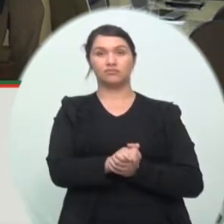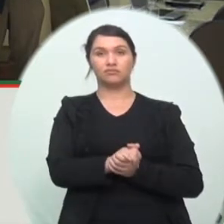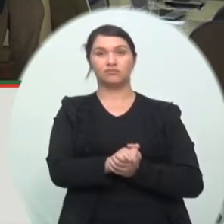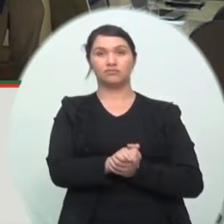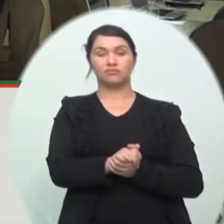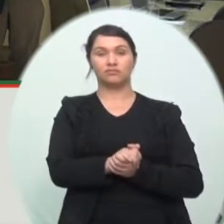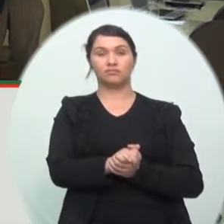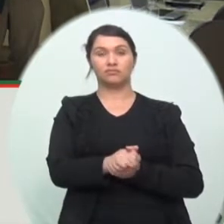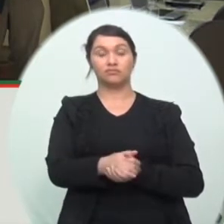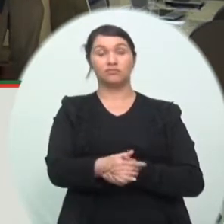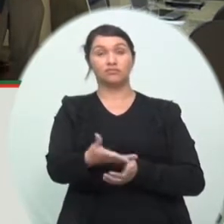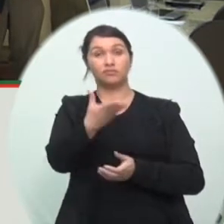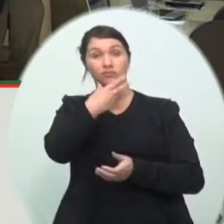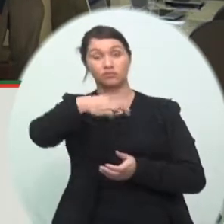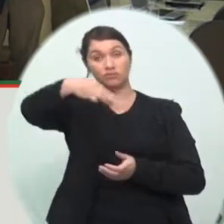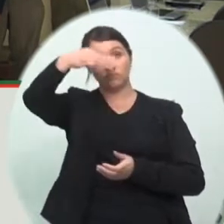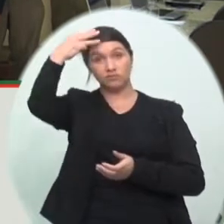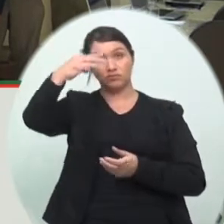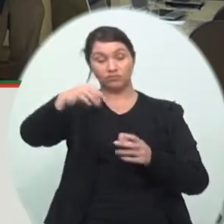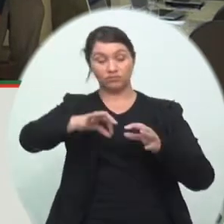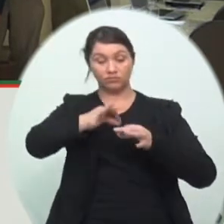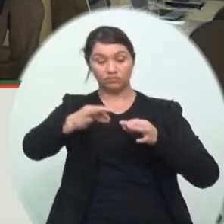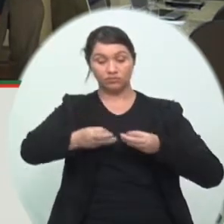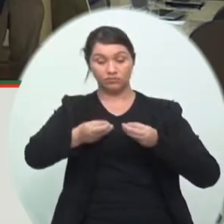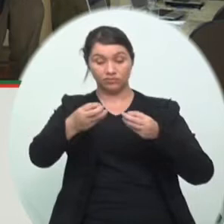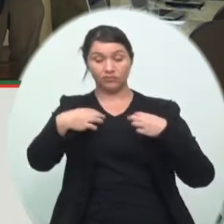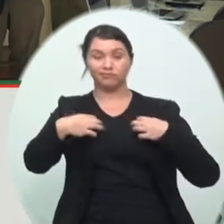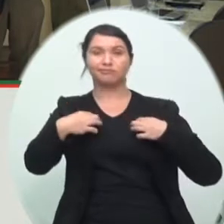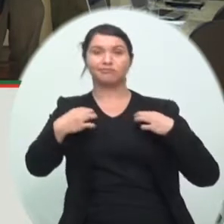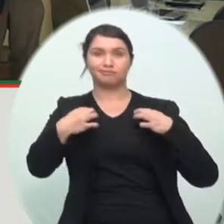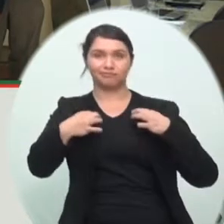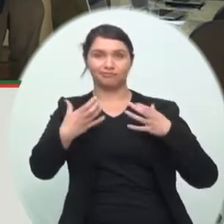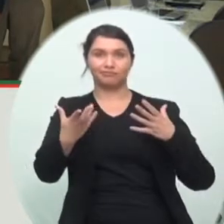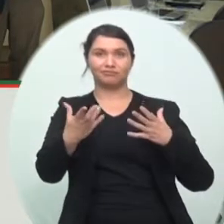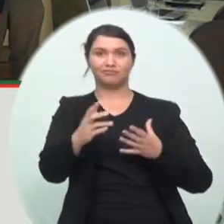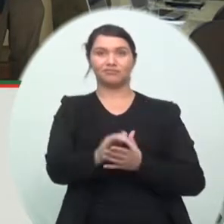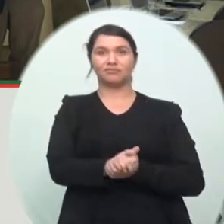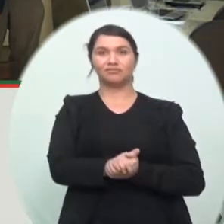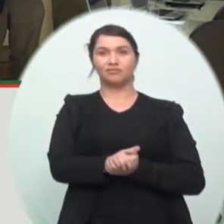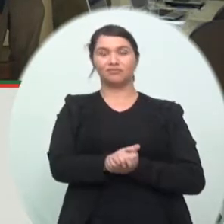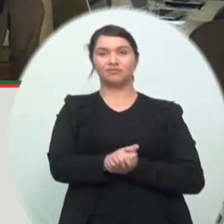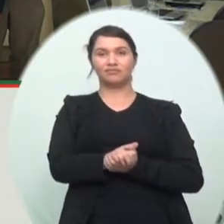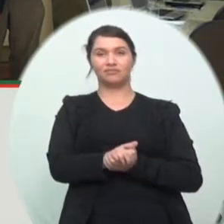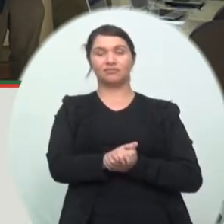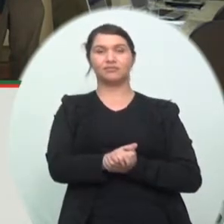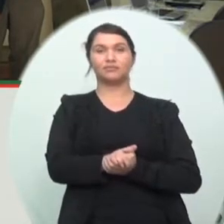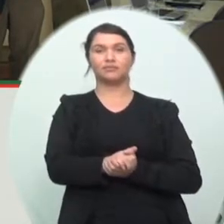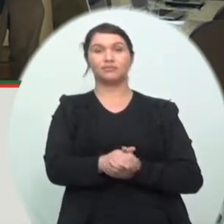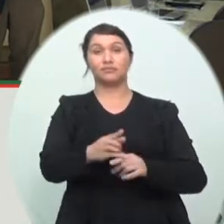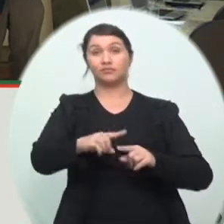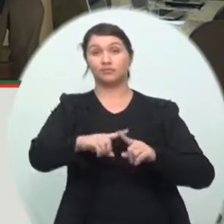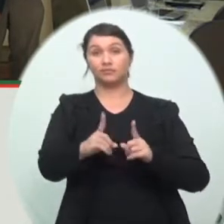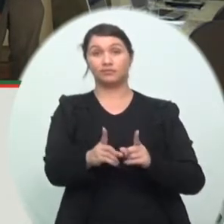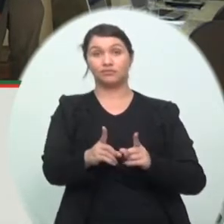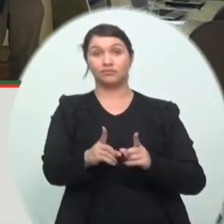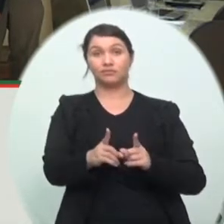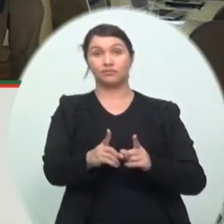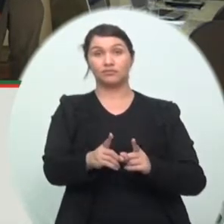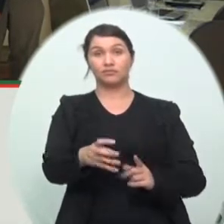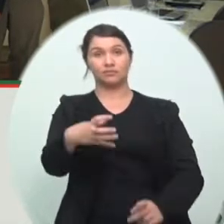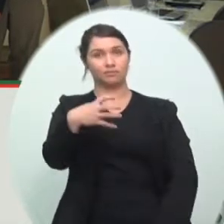Criciúma. O mimo que eu levava de Criciúma era o Criciúma Esporte Clube, mas eu continuava sendo